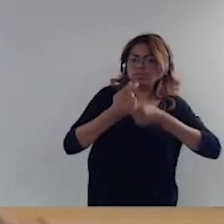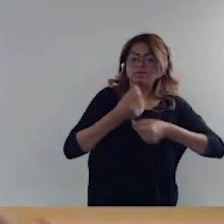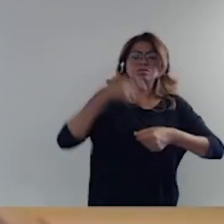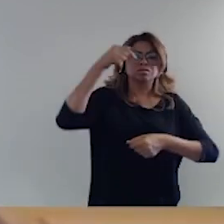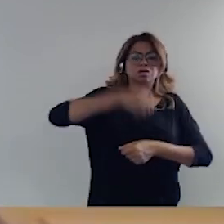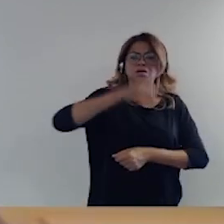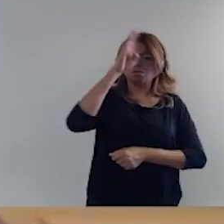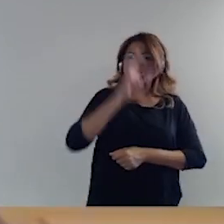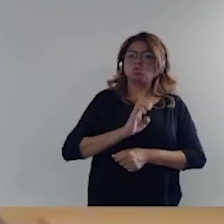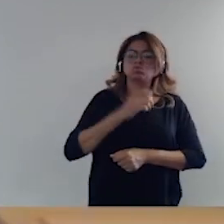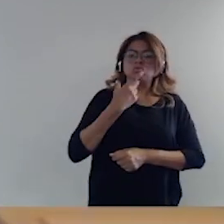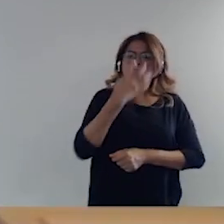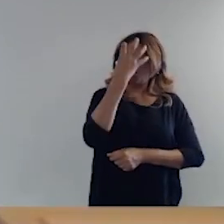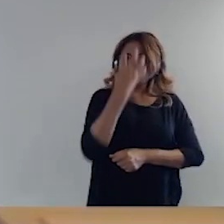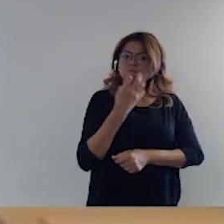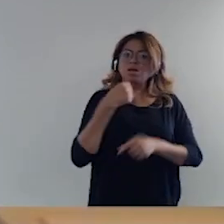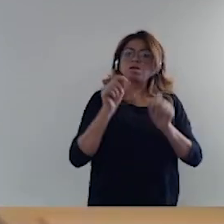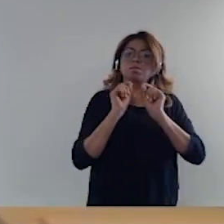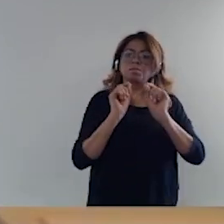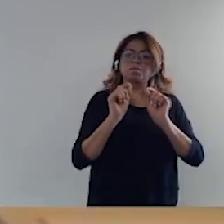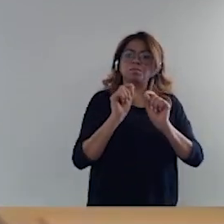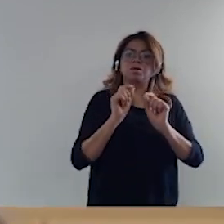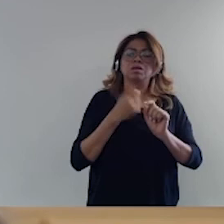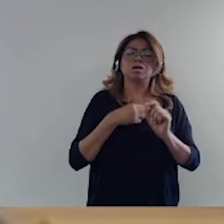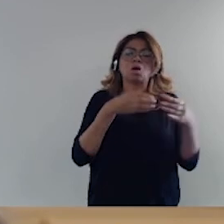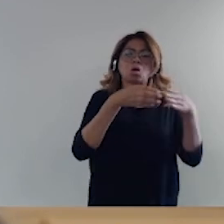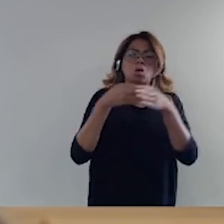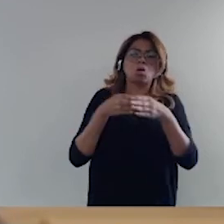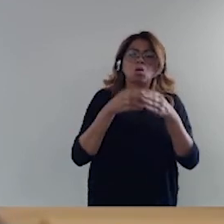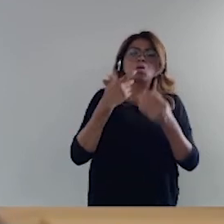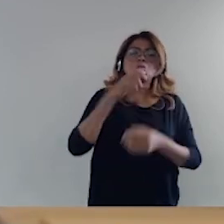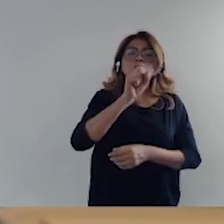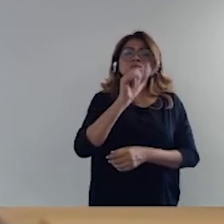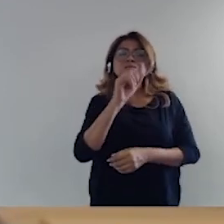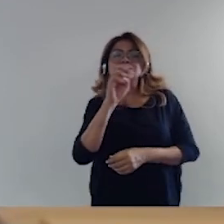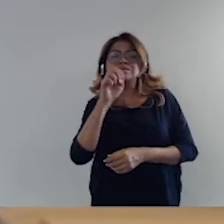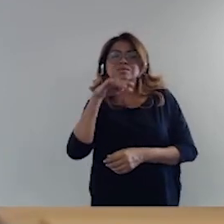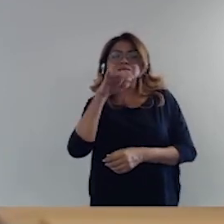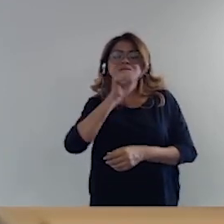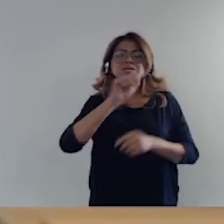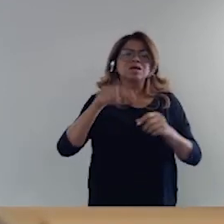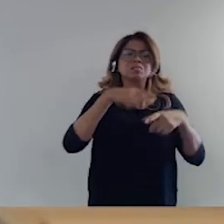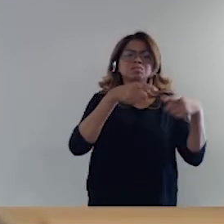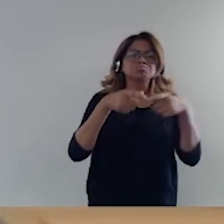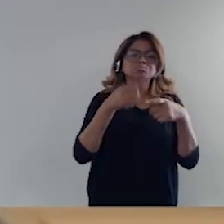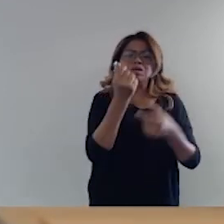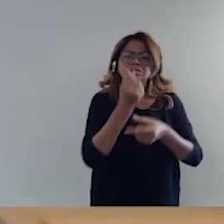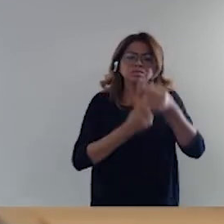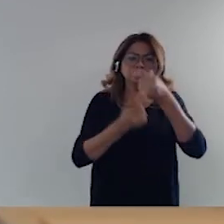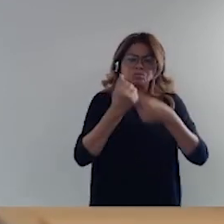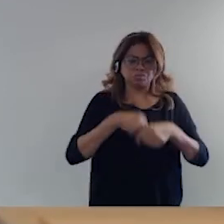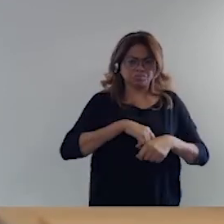para que o sistema tributário não seja regressivo como ele é atualmente. O quarto